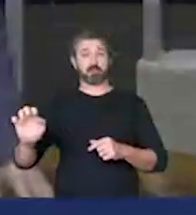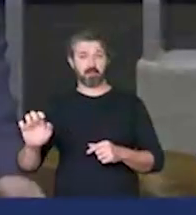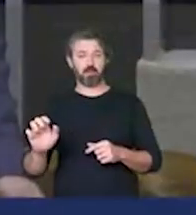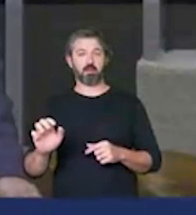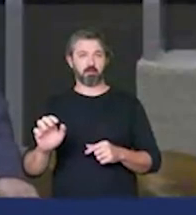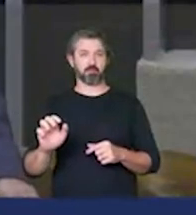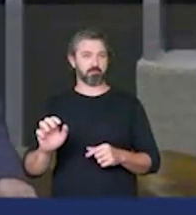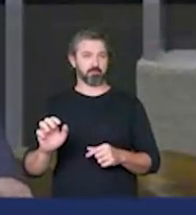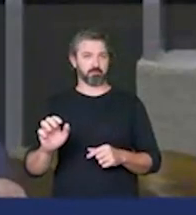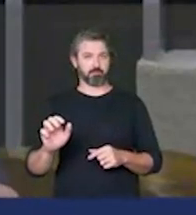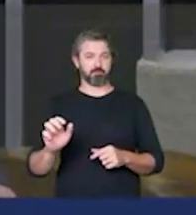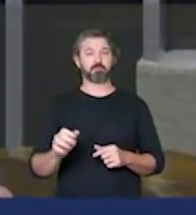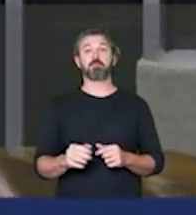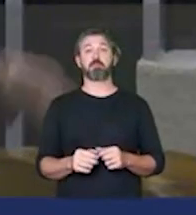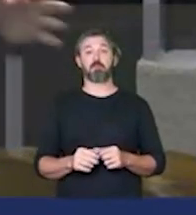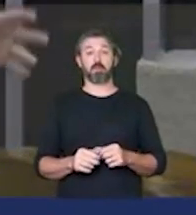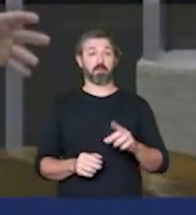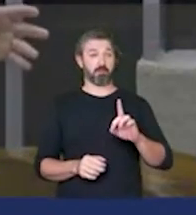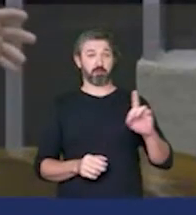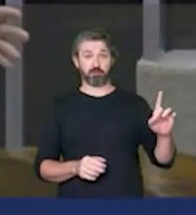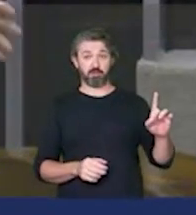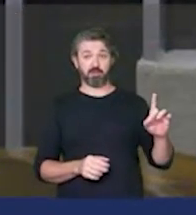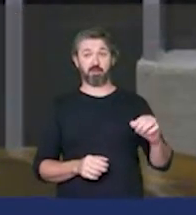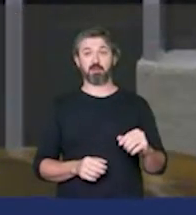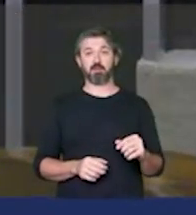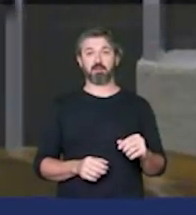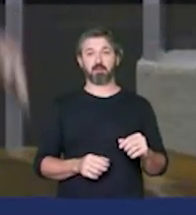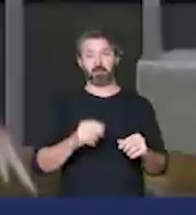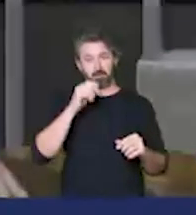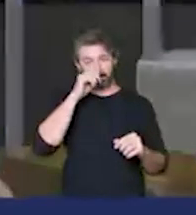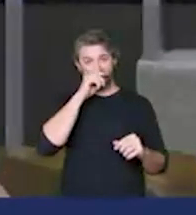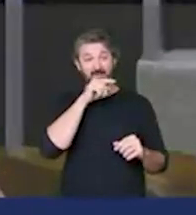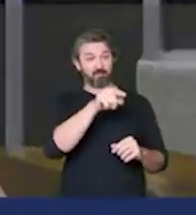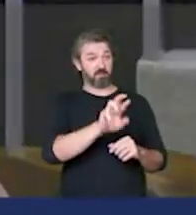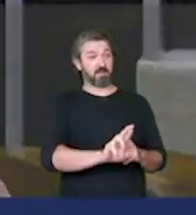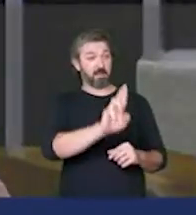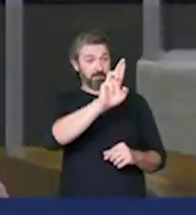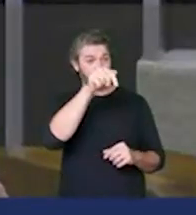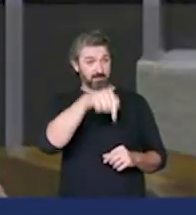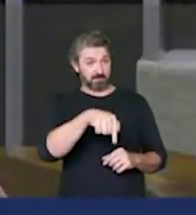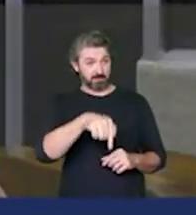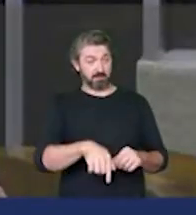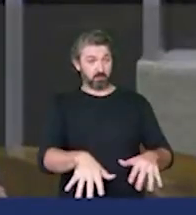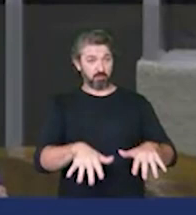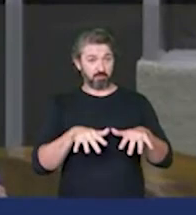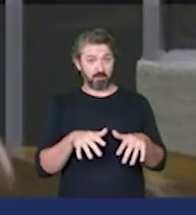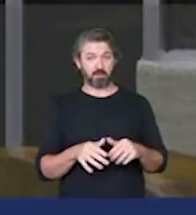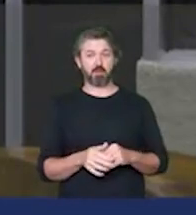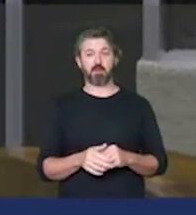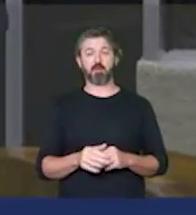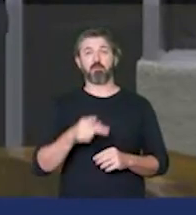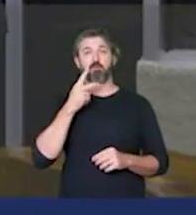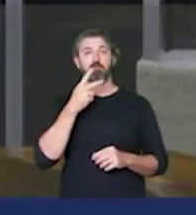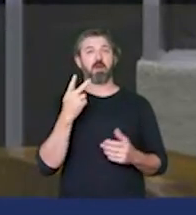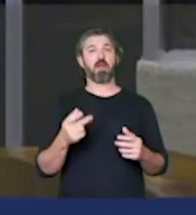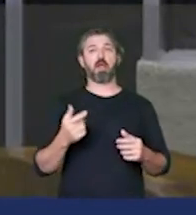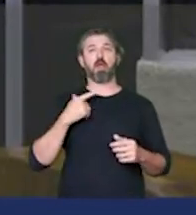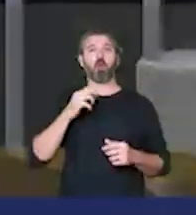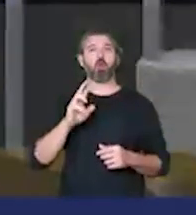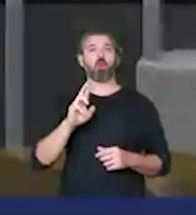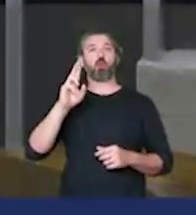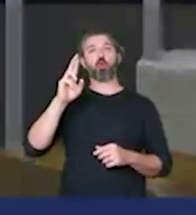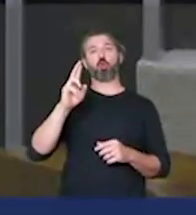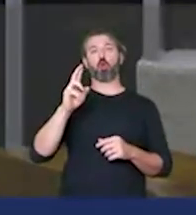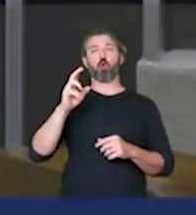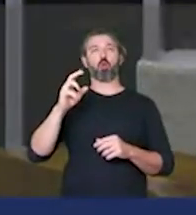esquerdas. E as direitas, que Vossa Excelência representa aqui no plenário, se dizem donas